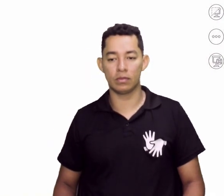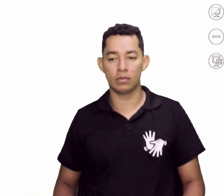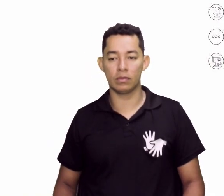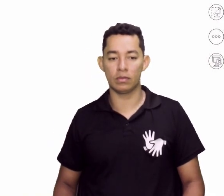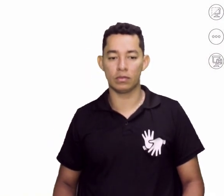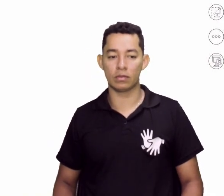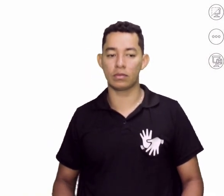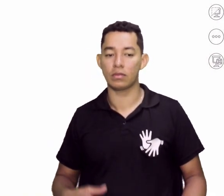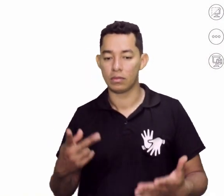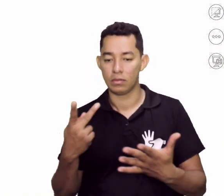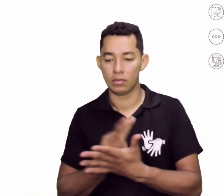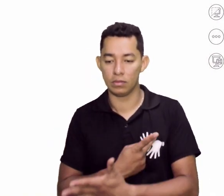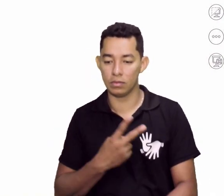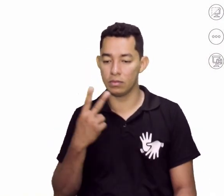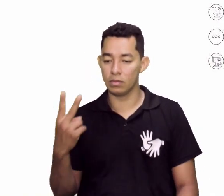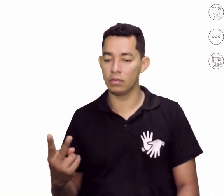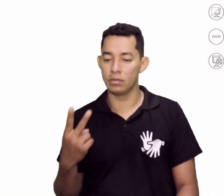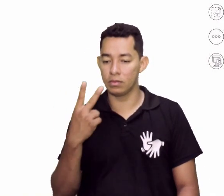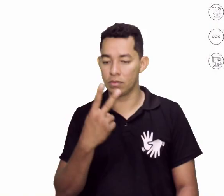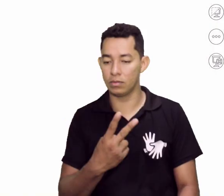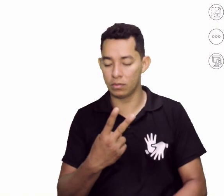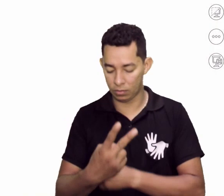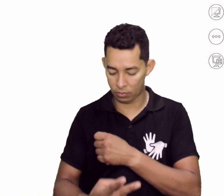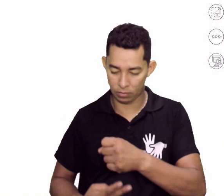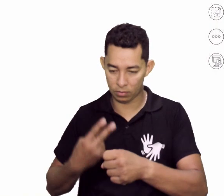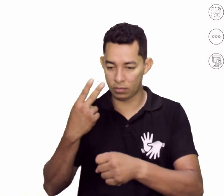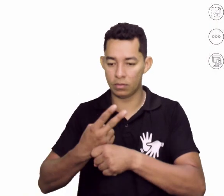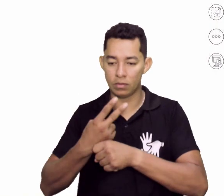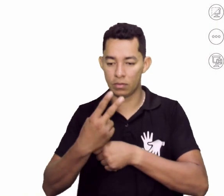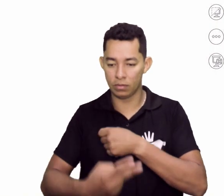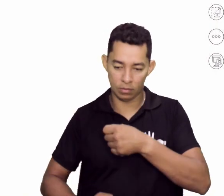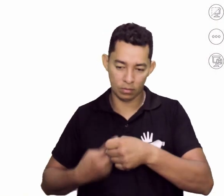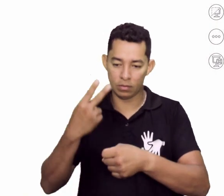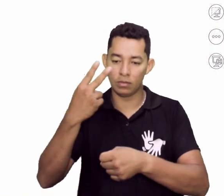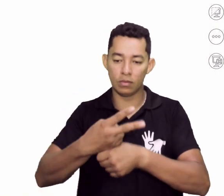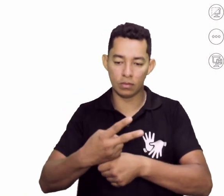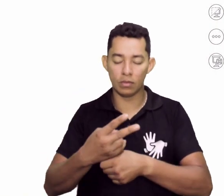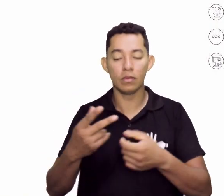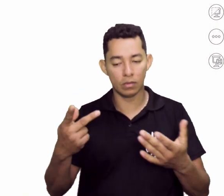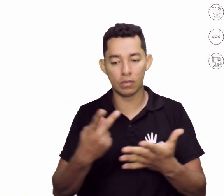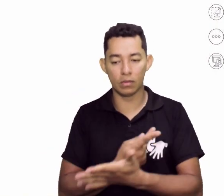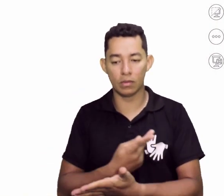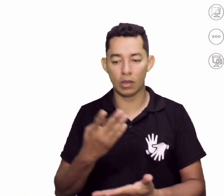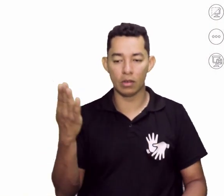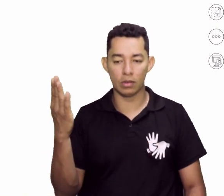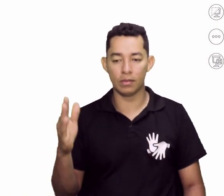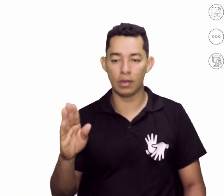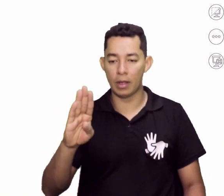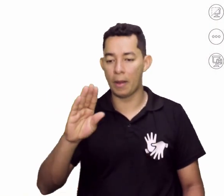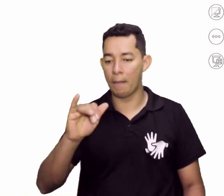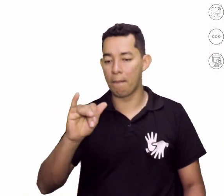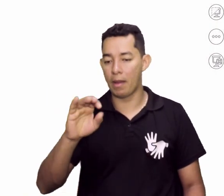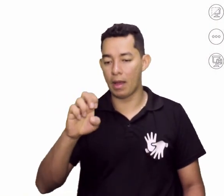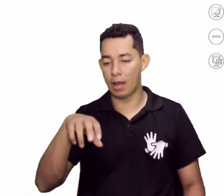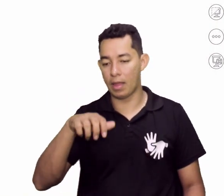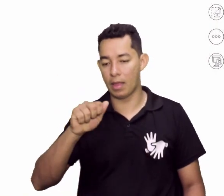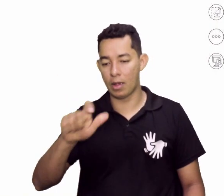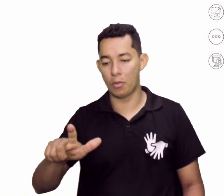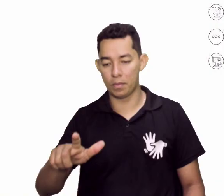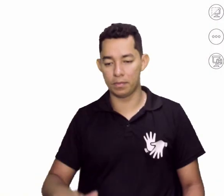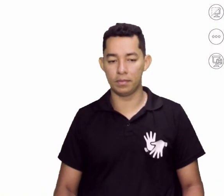exposição que acontece de 2 em 2 anos, por isso que fala né? Bienal. Então,